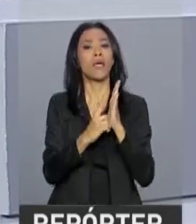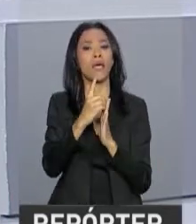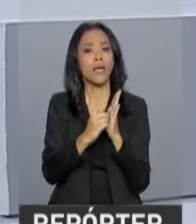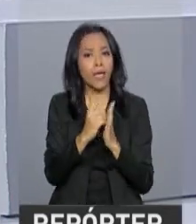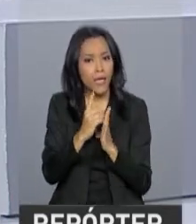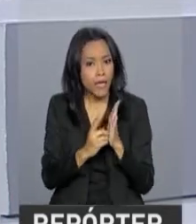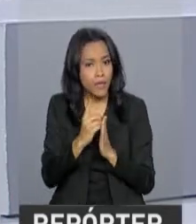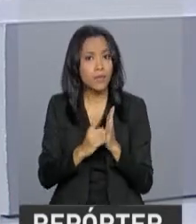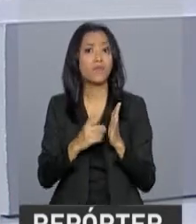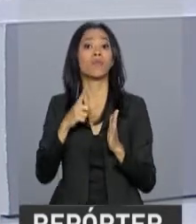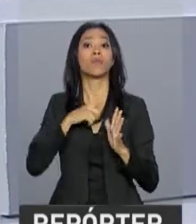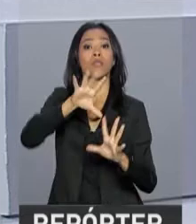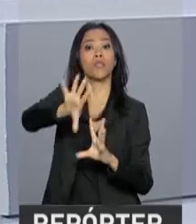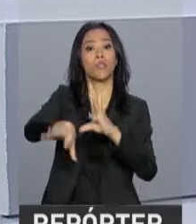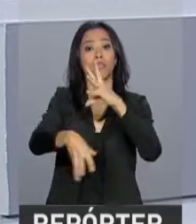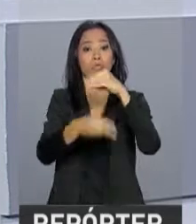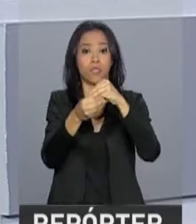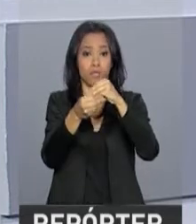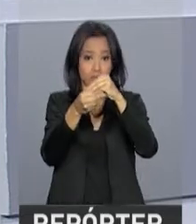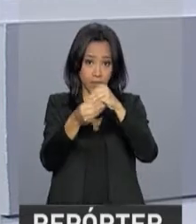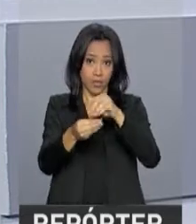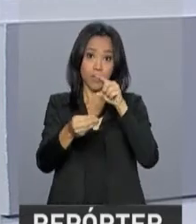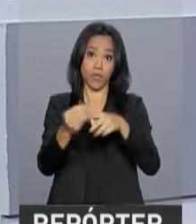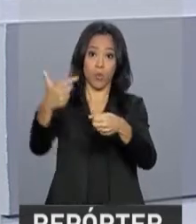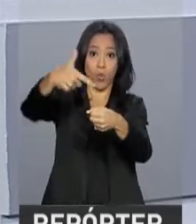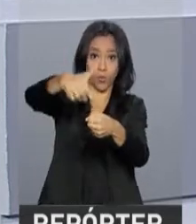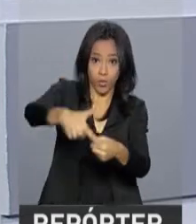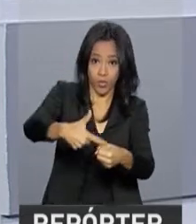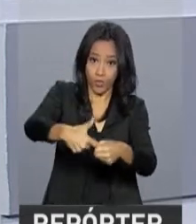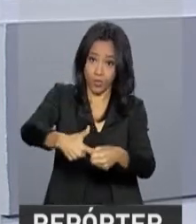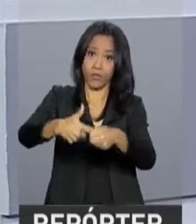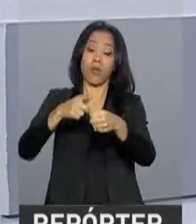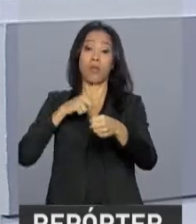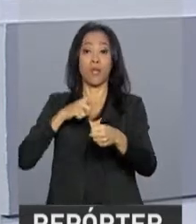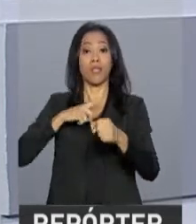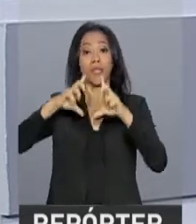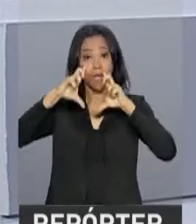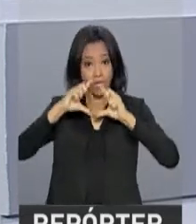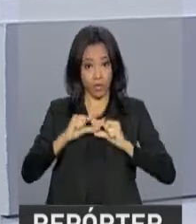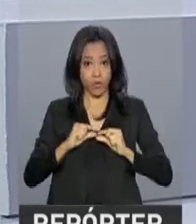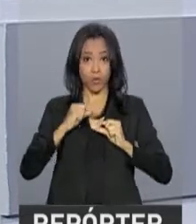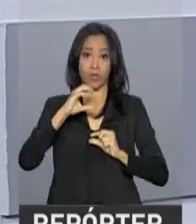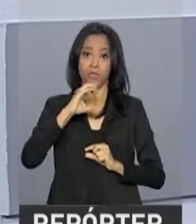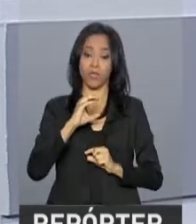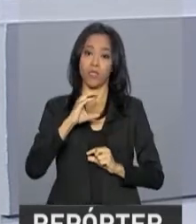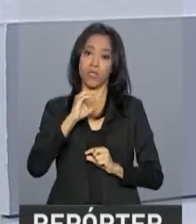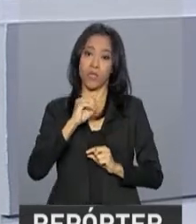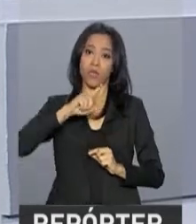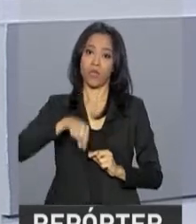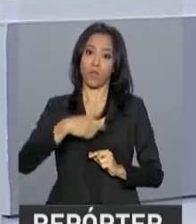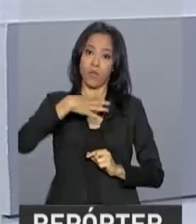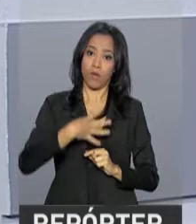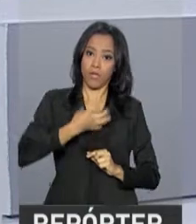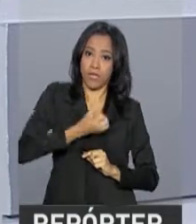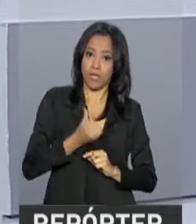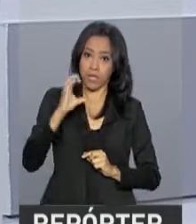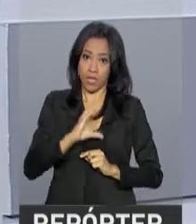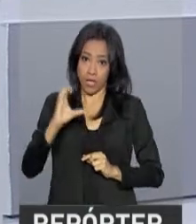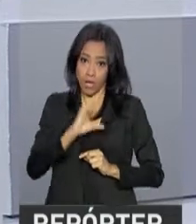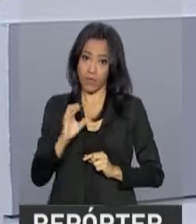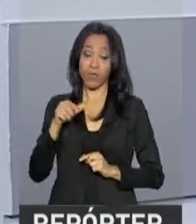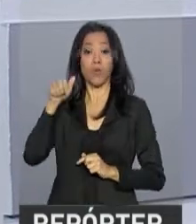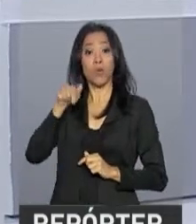da queda no preço do combustível para efetivar a redução de 46 centavos o tesouro nacional vai arcar com 30